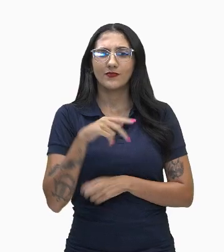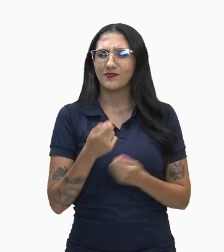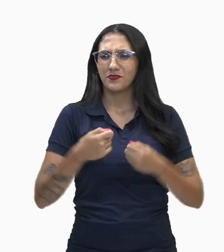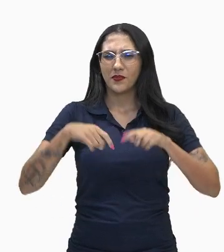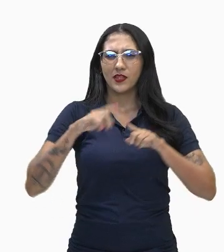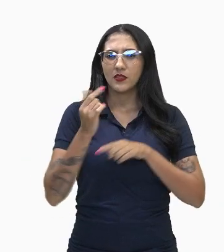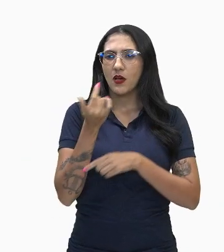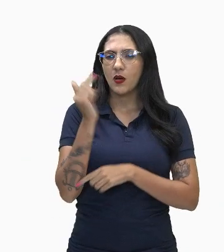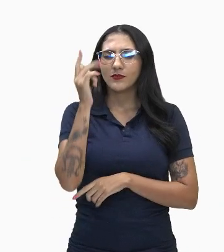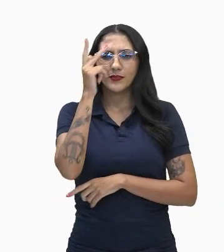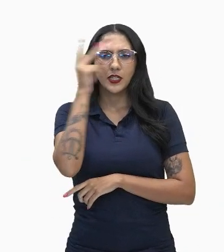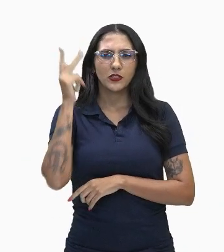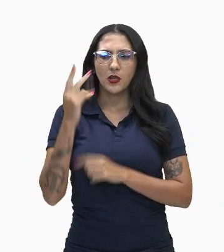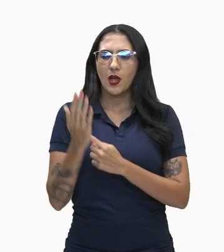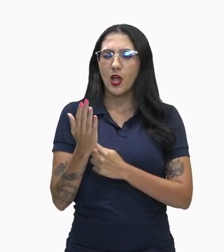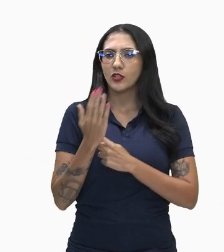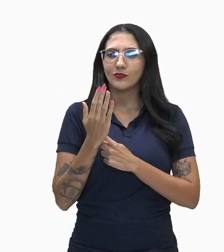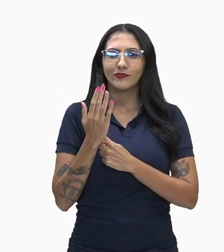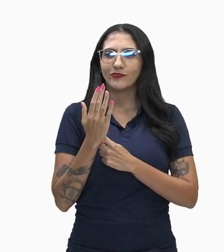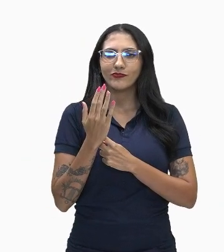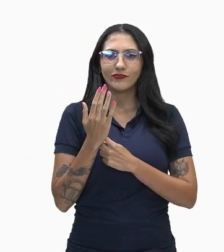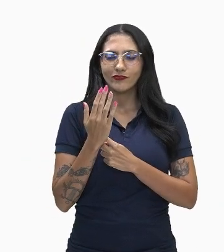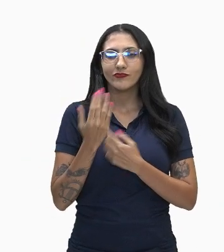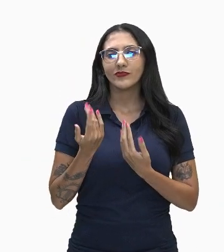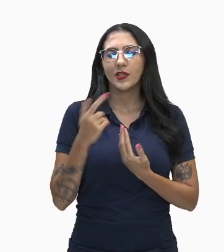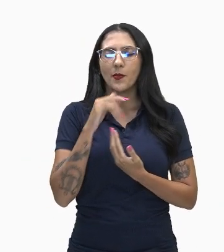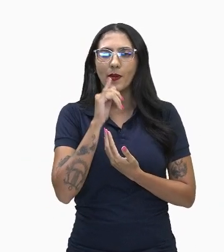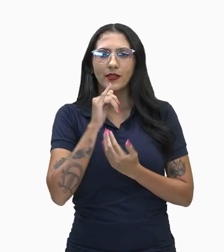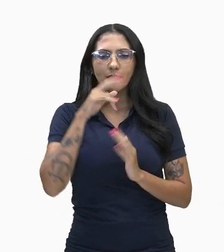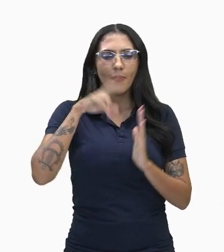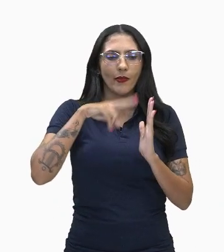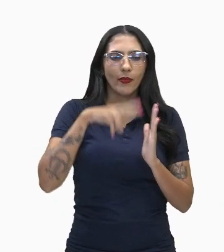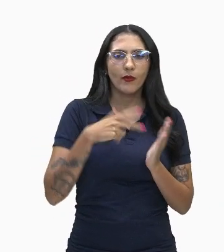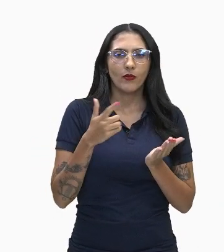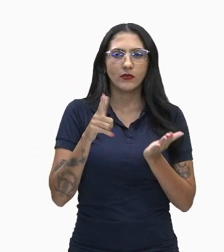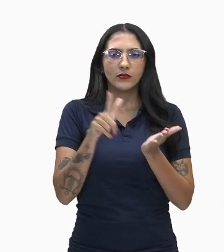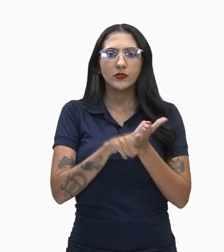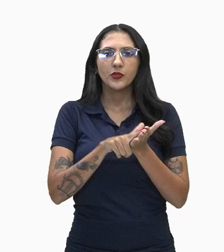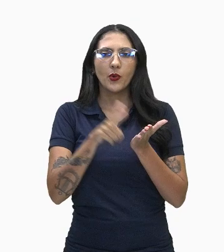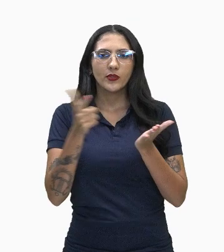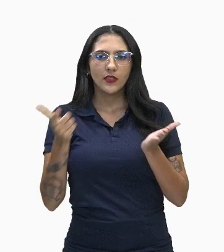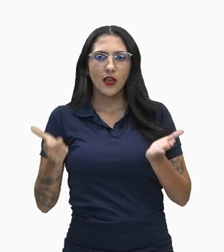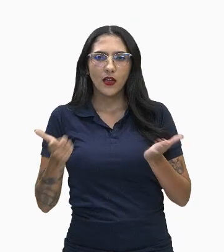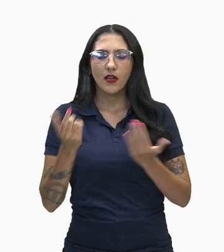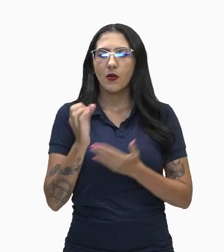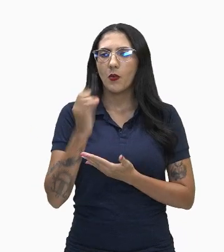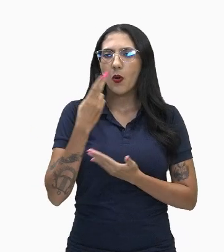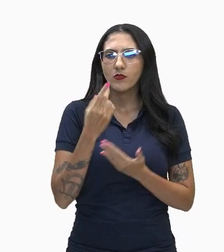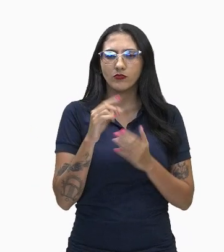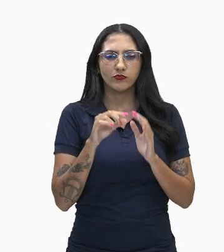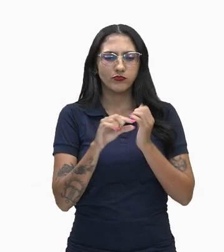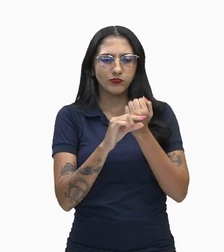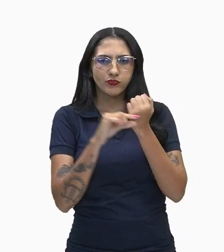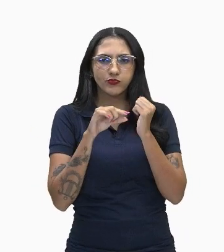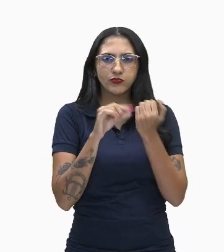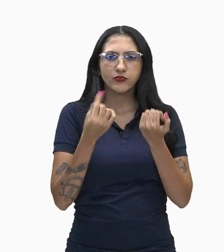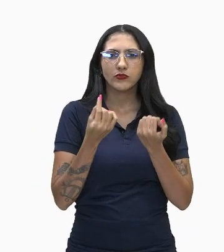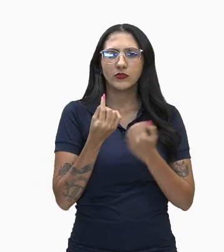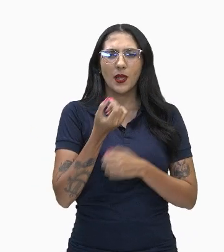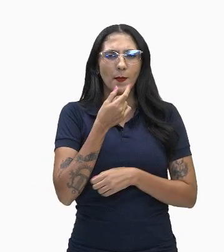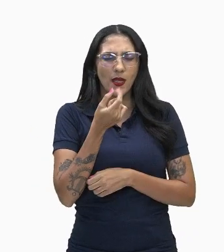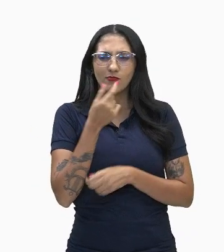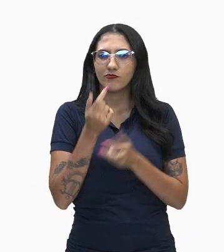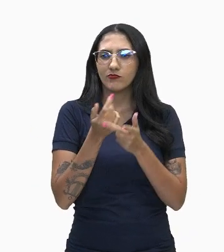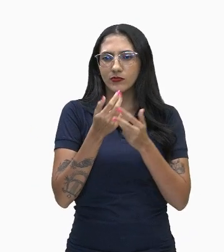Texto de diversos gêneros, como uma receita, um jornal, uma bula de remédio, tá bom? Então, a gente